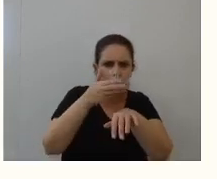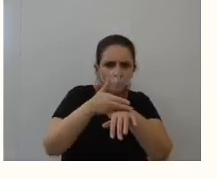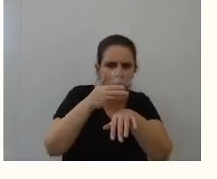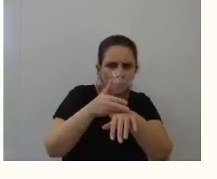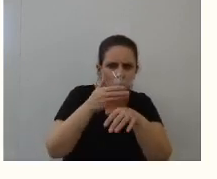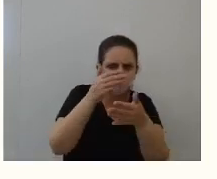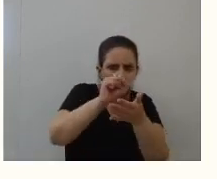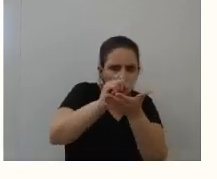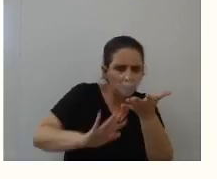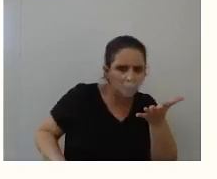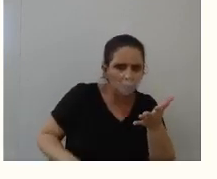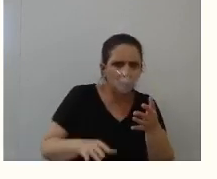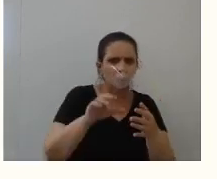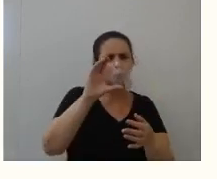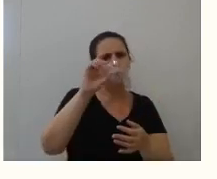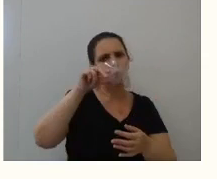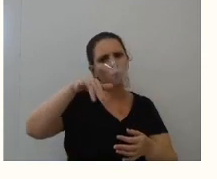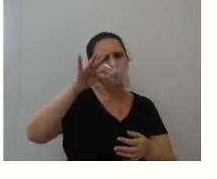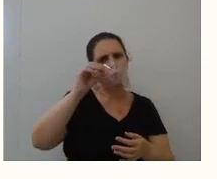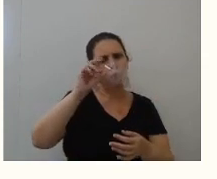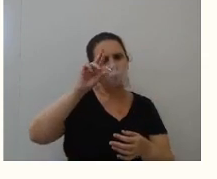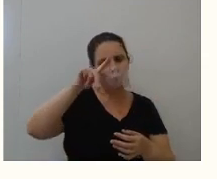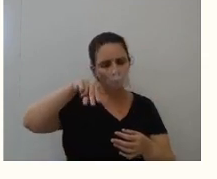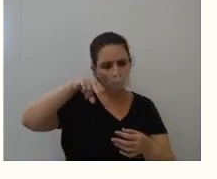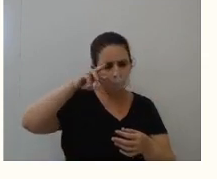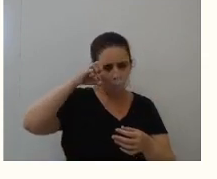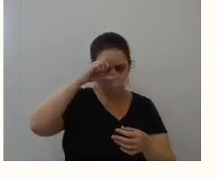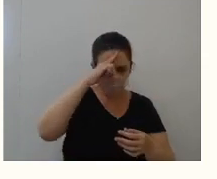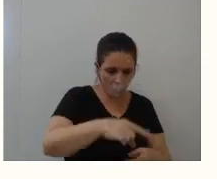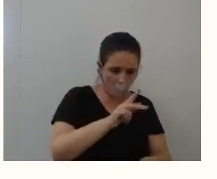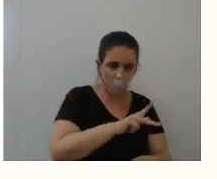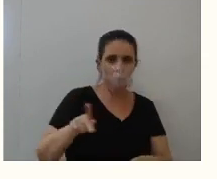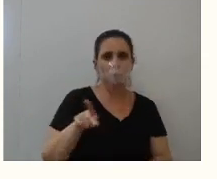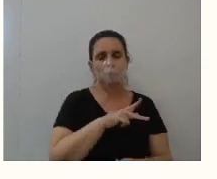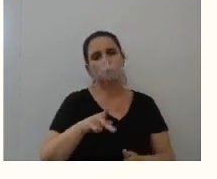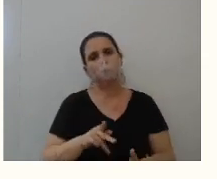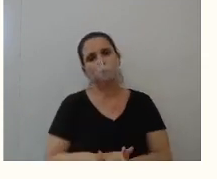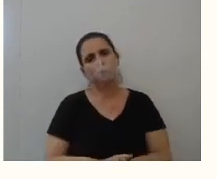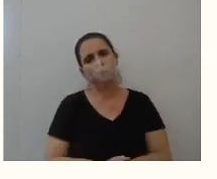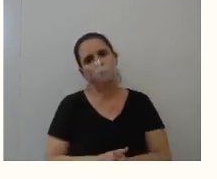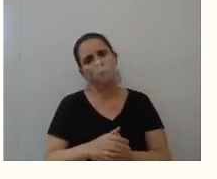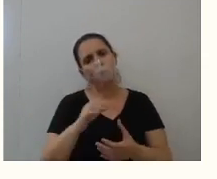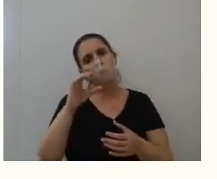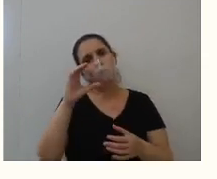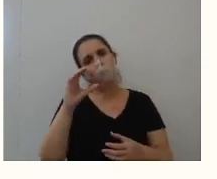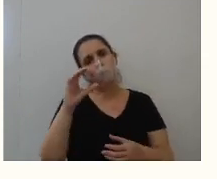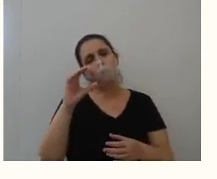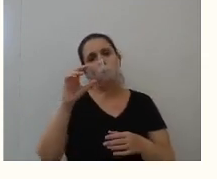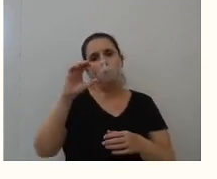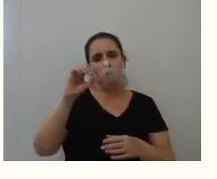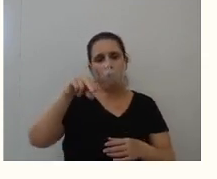o professor, de acordo com as ordens do professor. Então, conjunções e locuções conjuntivas